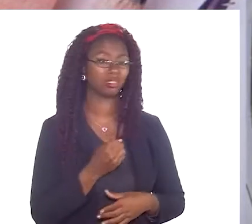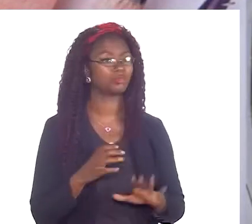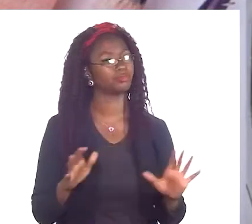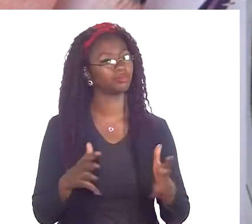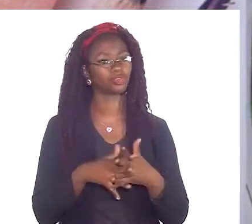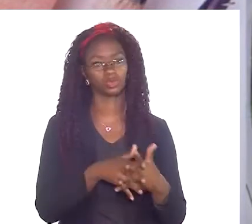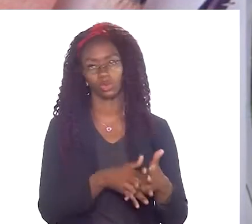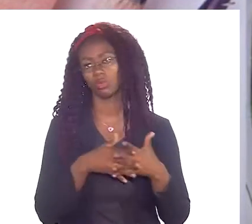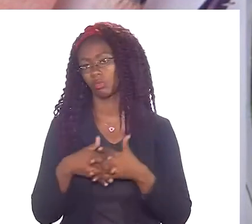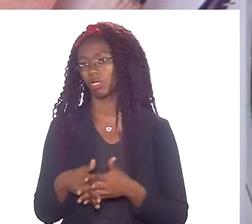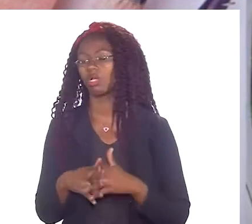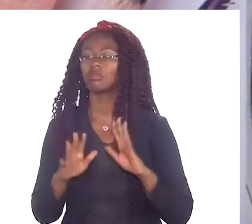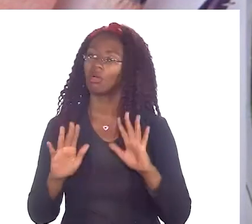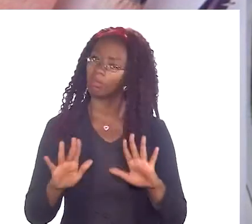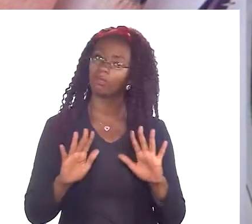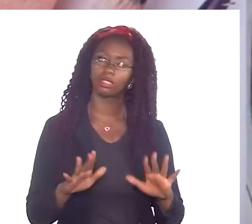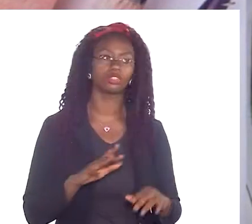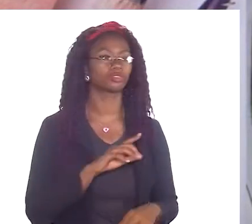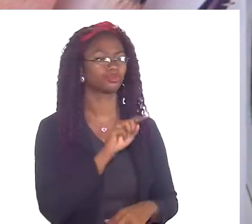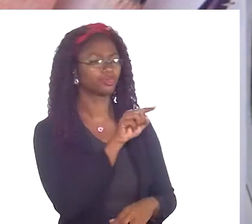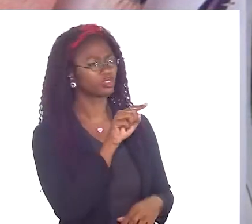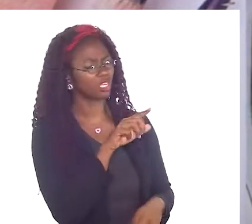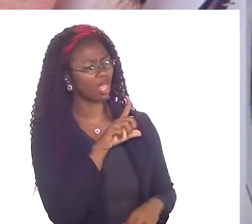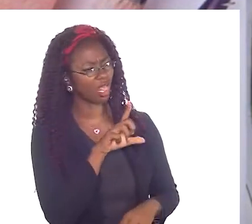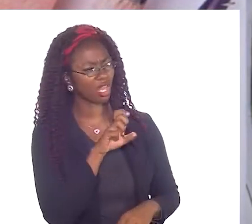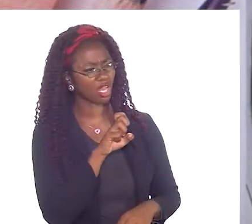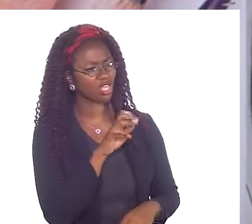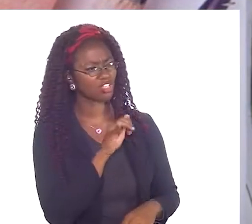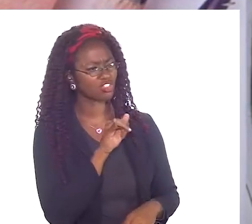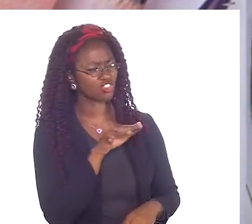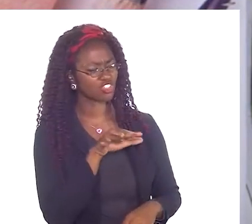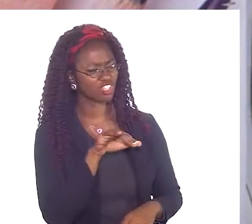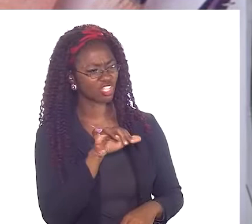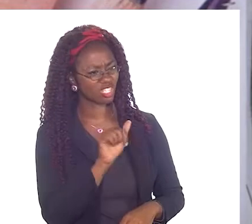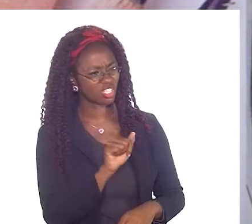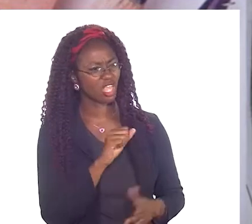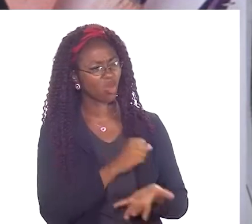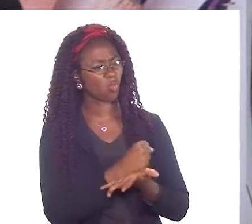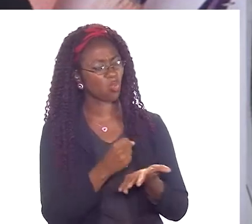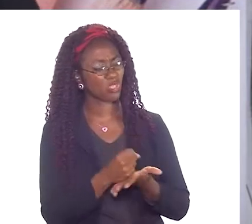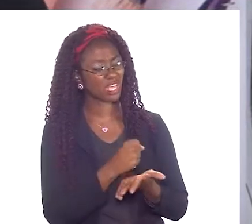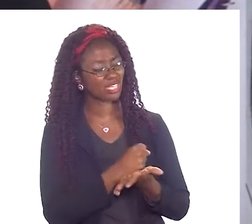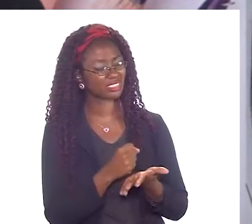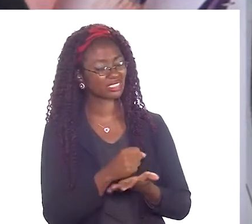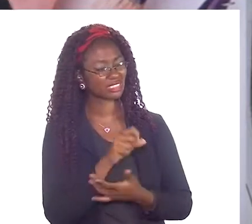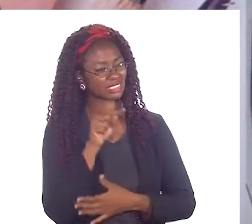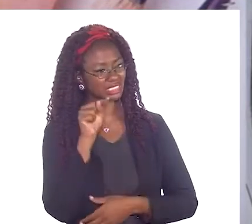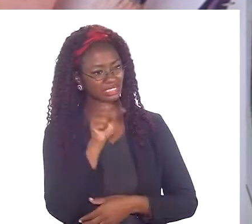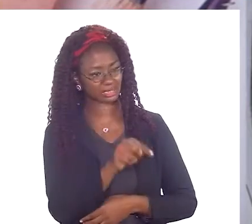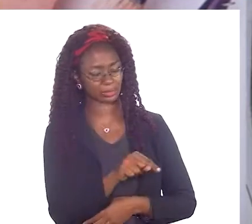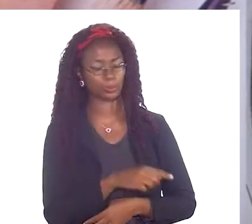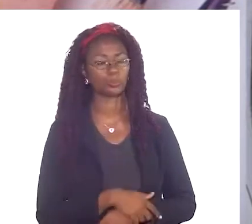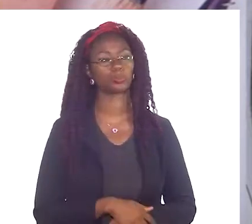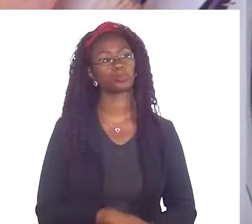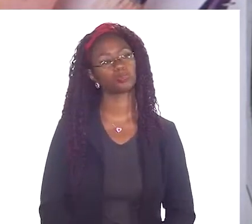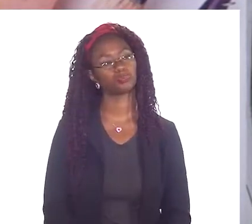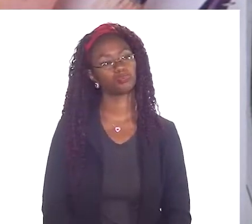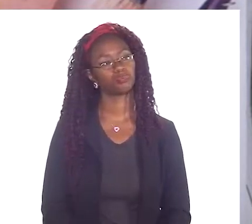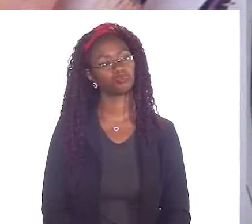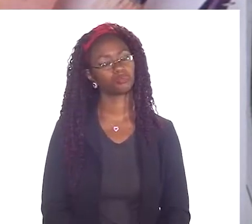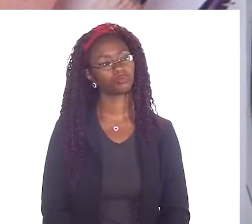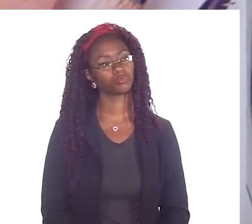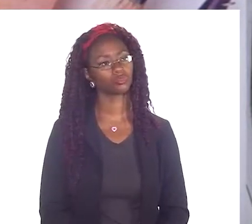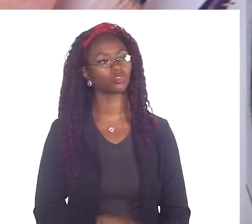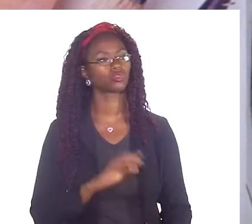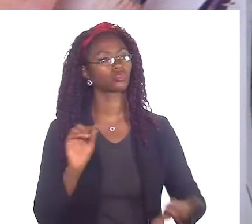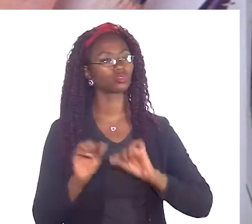fica complicado realmente. Letícia, nessas contratações, quais foram, assim,